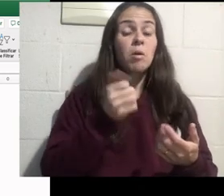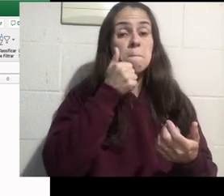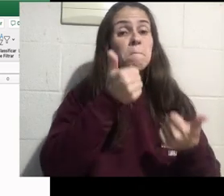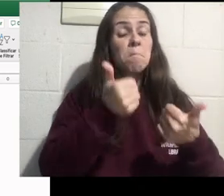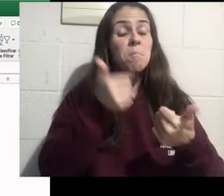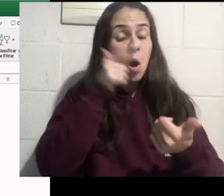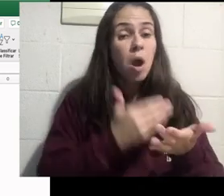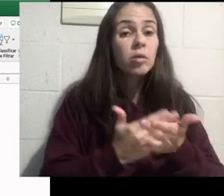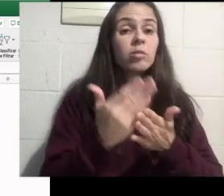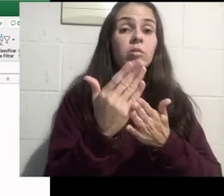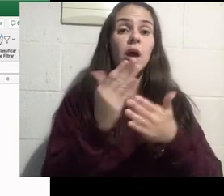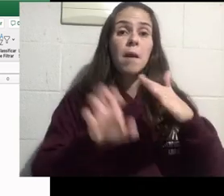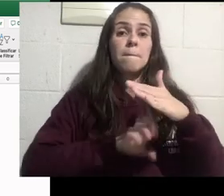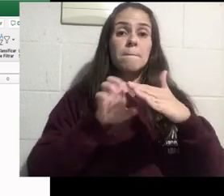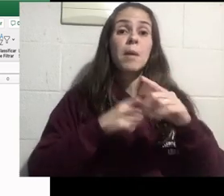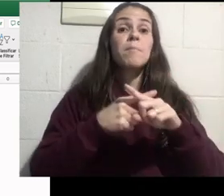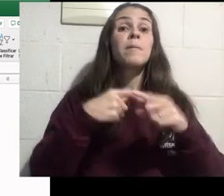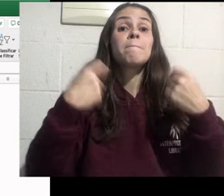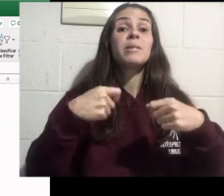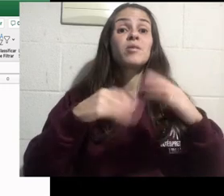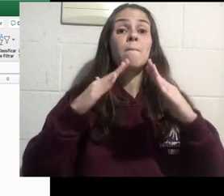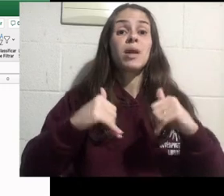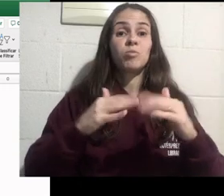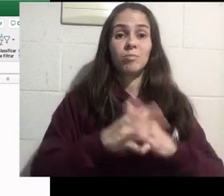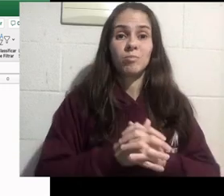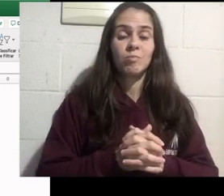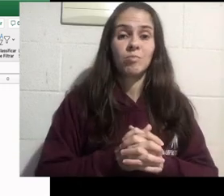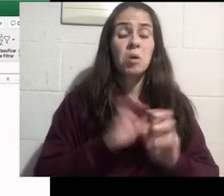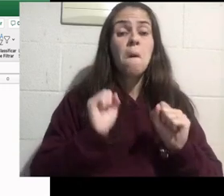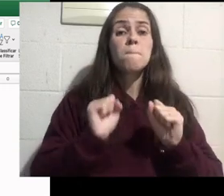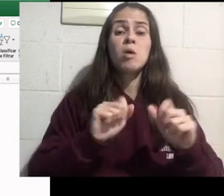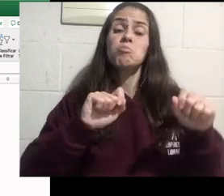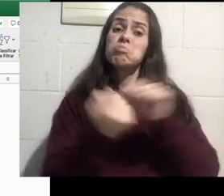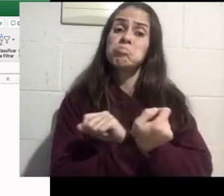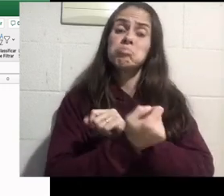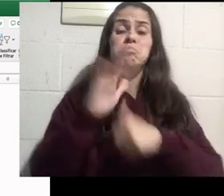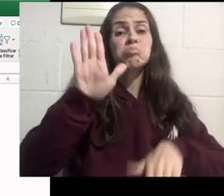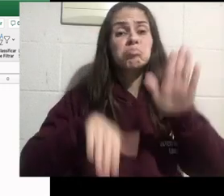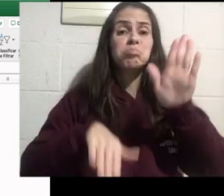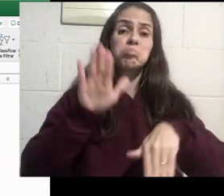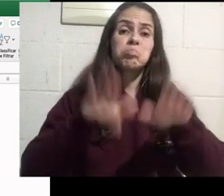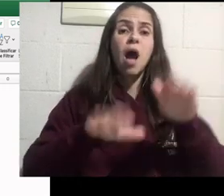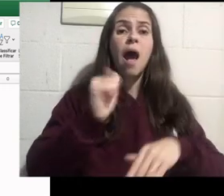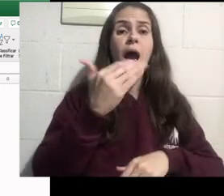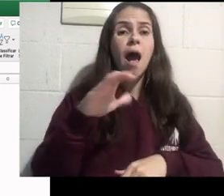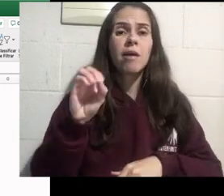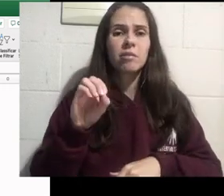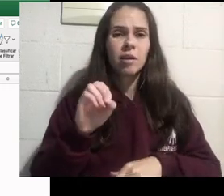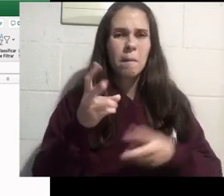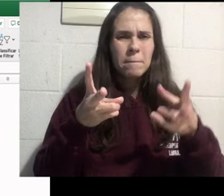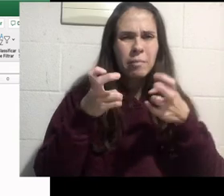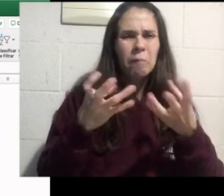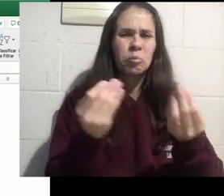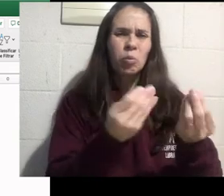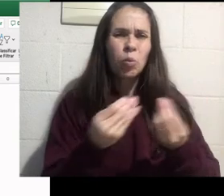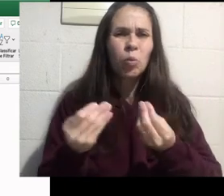iniciar a mini empresa, porque a necessidade é 2.857. Então, aqui a gente pode jogar. esse valor da ação, ou ficaram muitas ações,